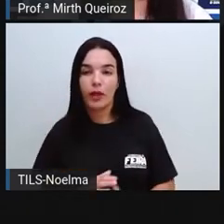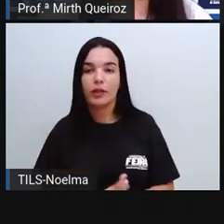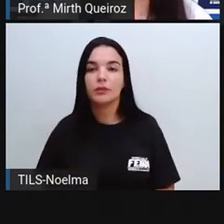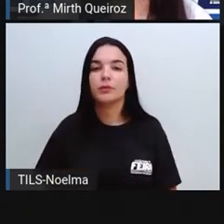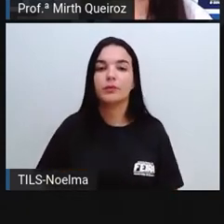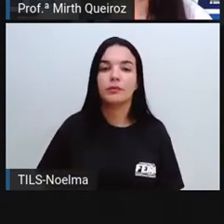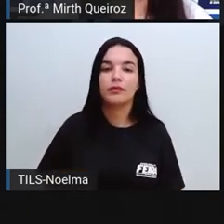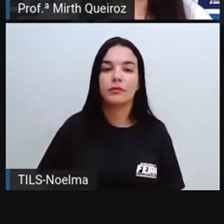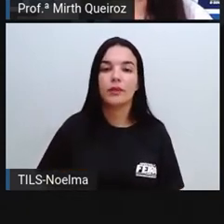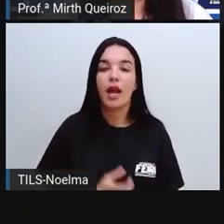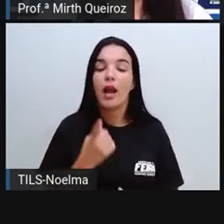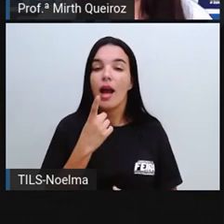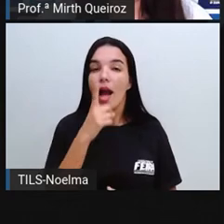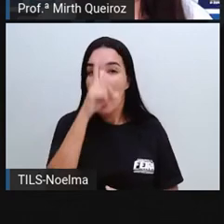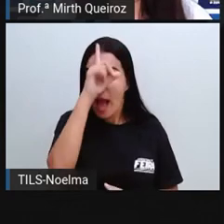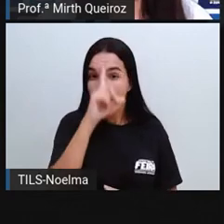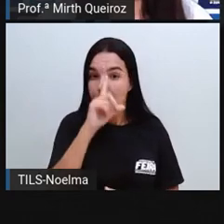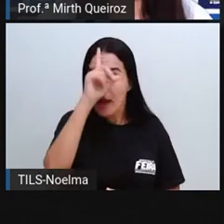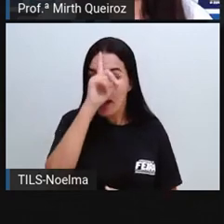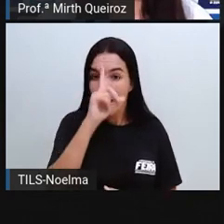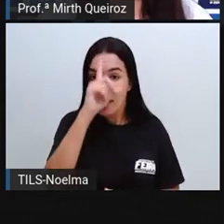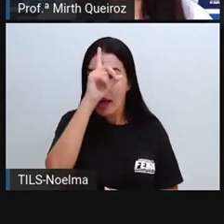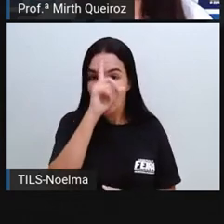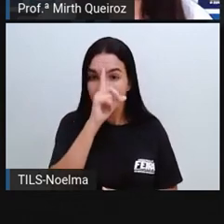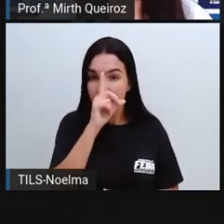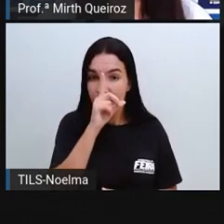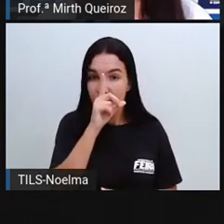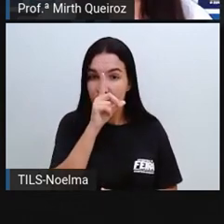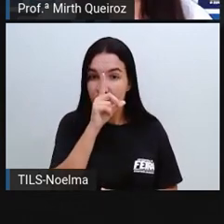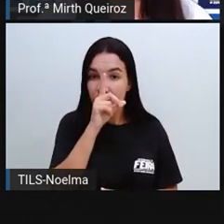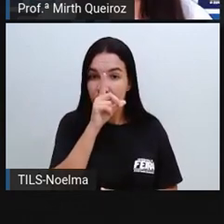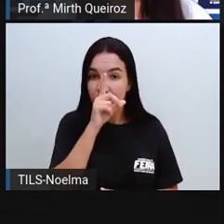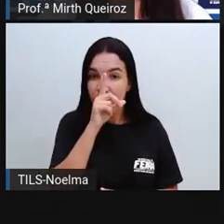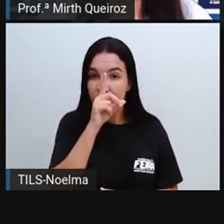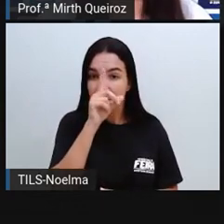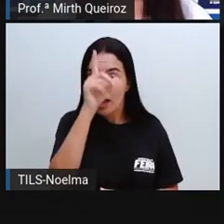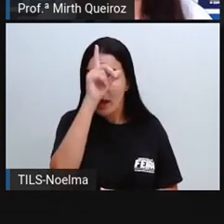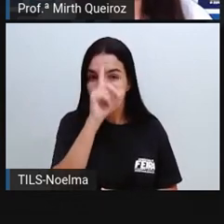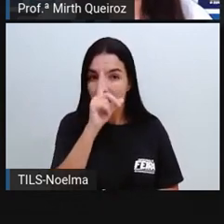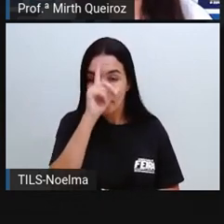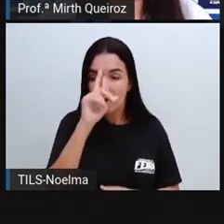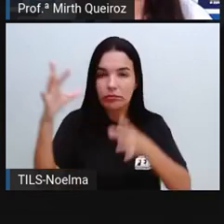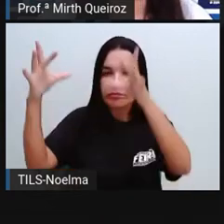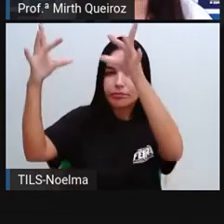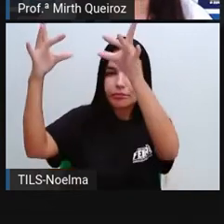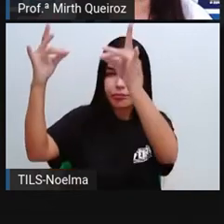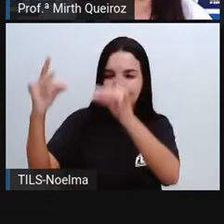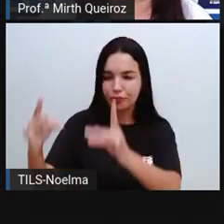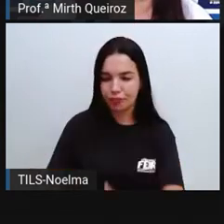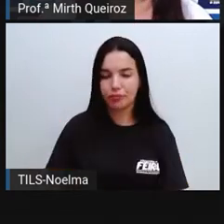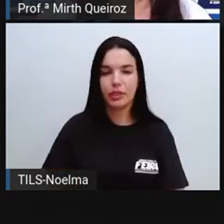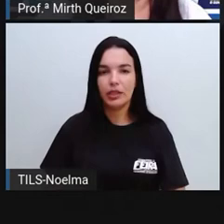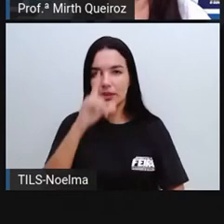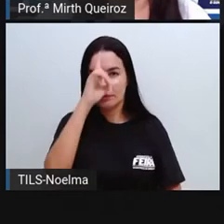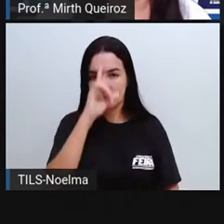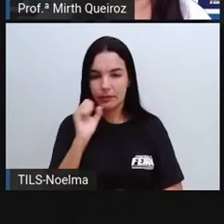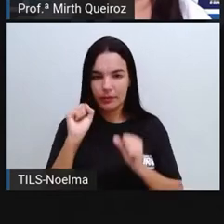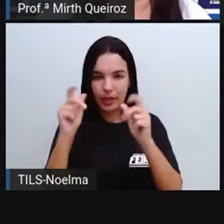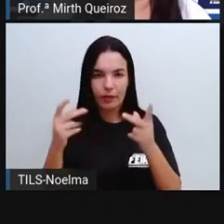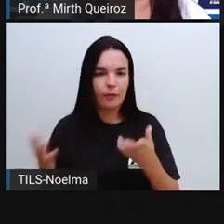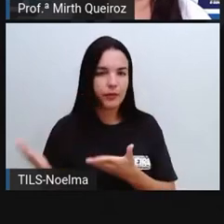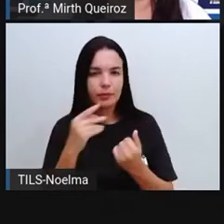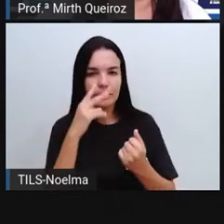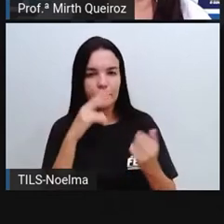cinza. E o pretérito perfeito também, certo? E descrição, a descrição vai estar de amarelo. Vamos